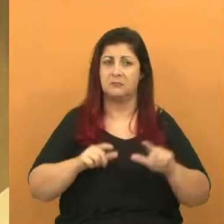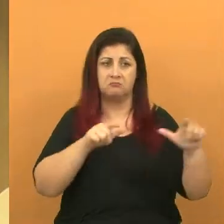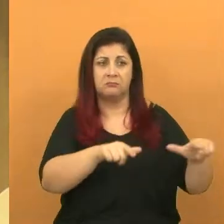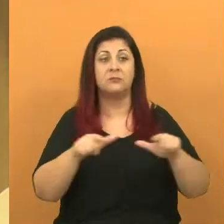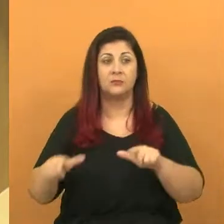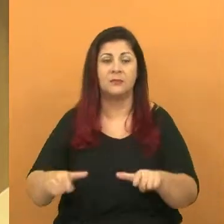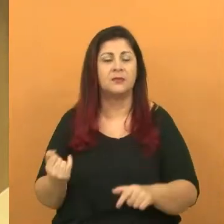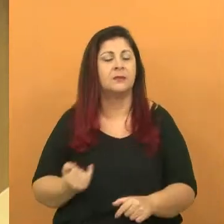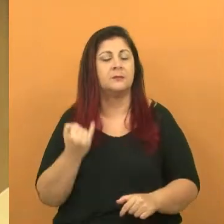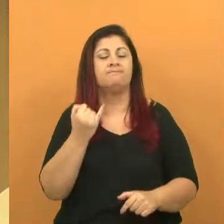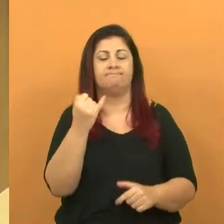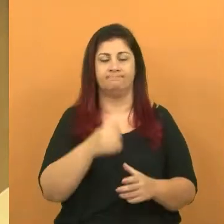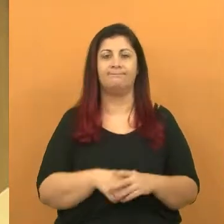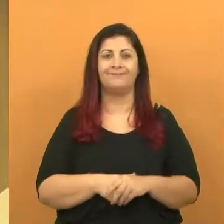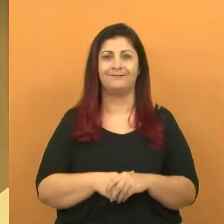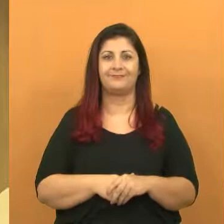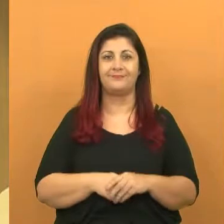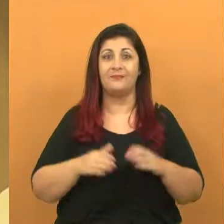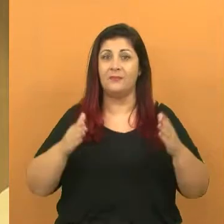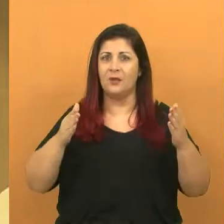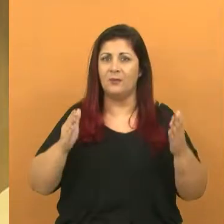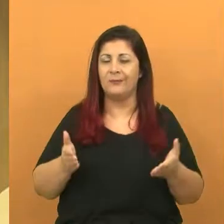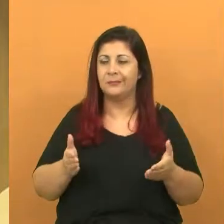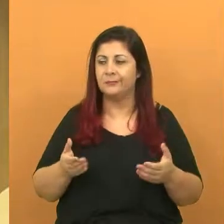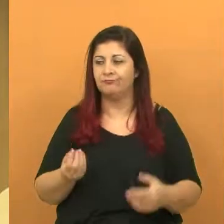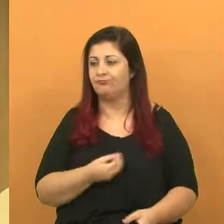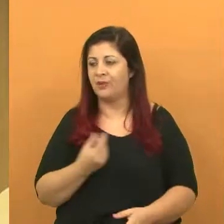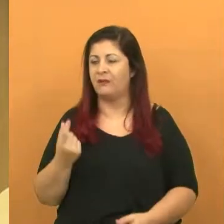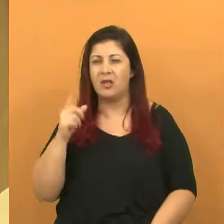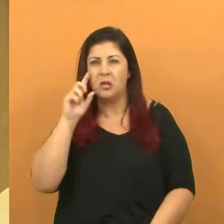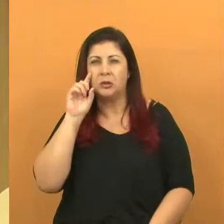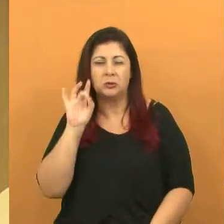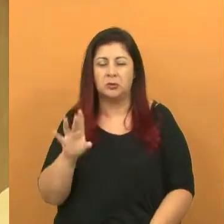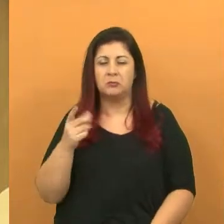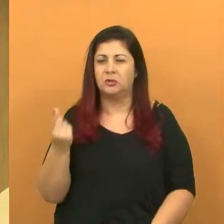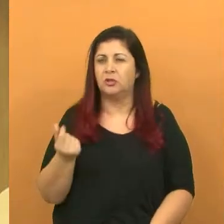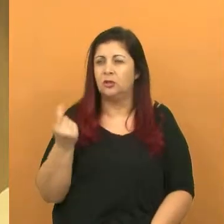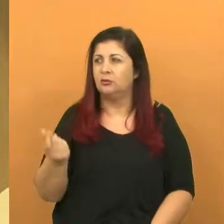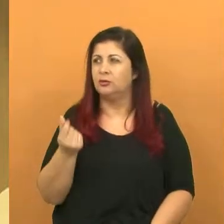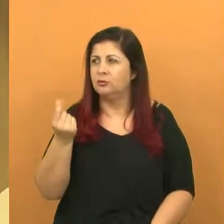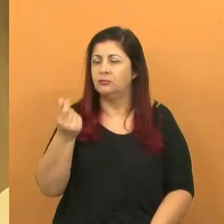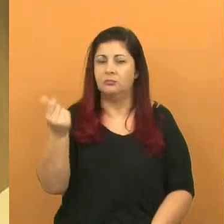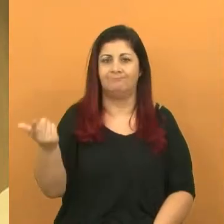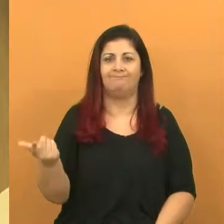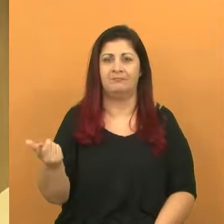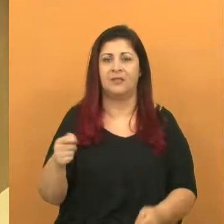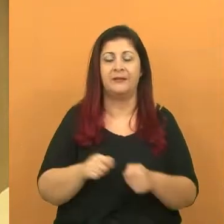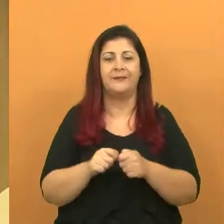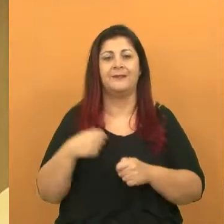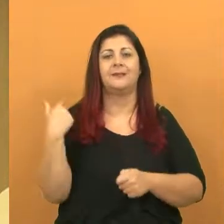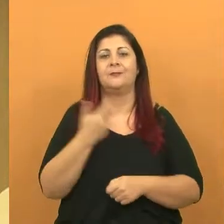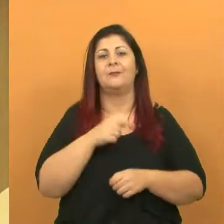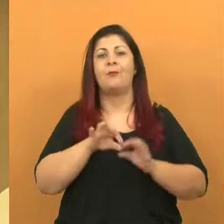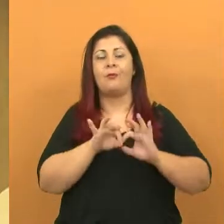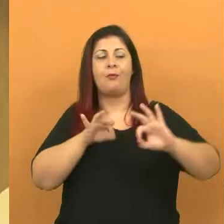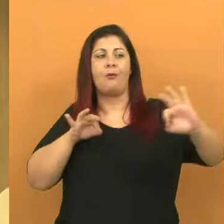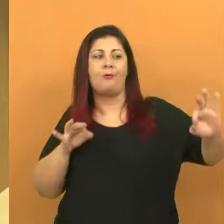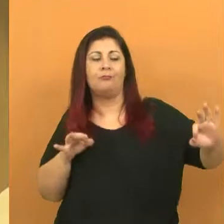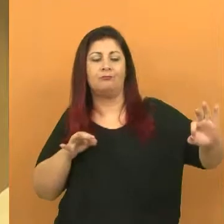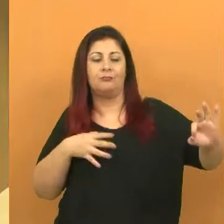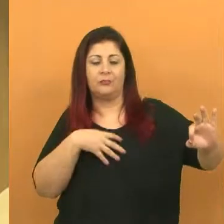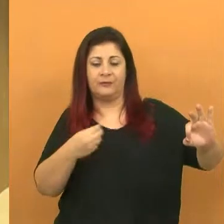importante mesmo. Hoje em dia, o capitalismo nos faz a gente distanciar dos filhos para dar as